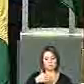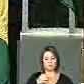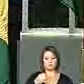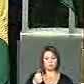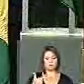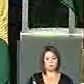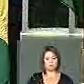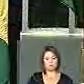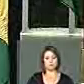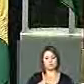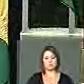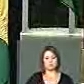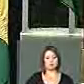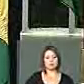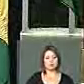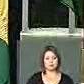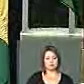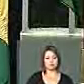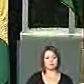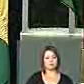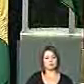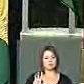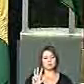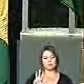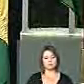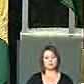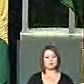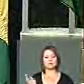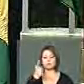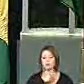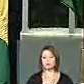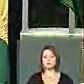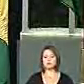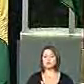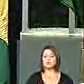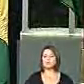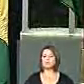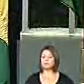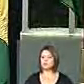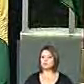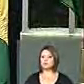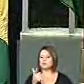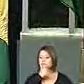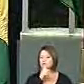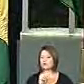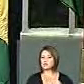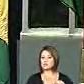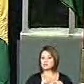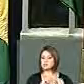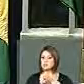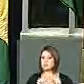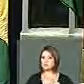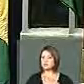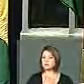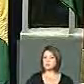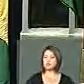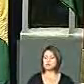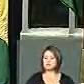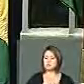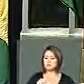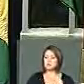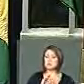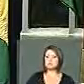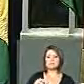pelo Presidente Lula, um operário que chegou ao governo para fazer importantes mudanças na história